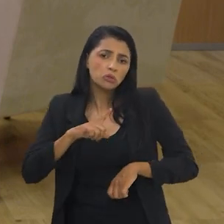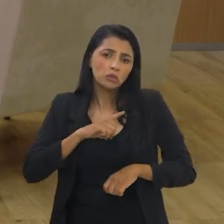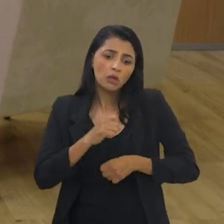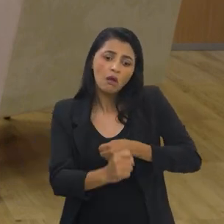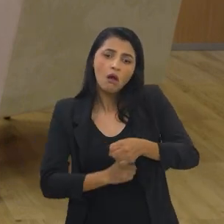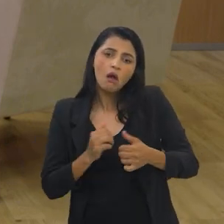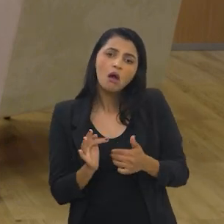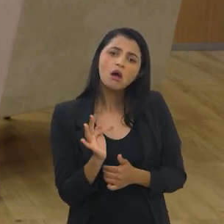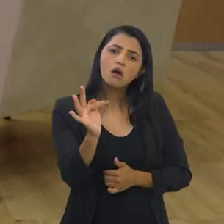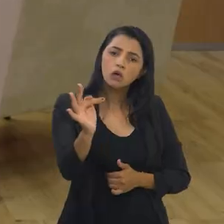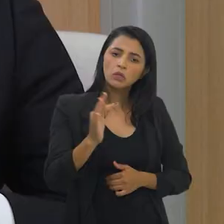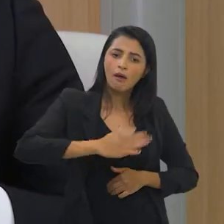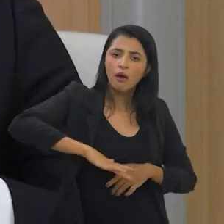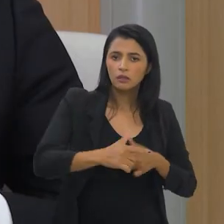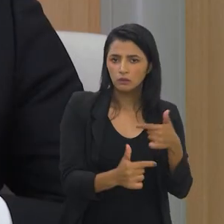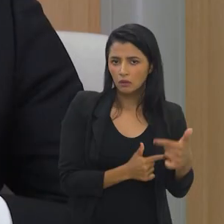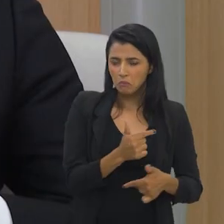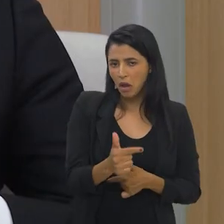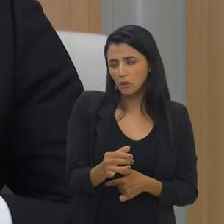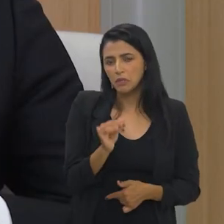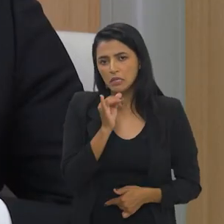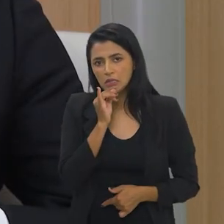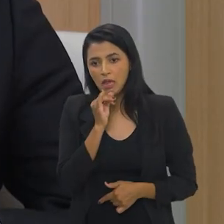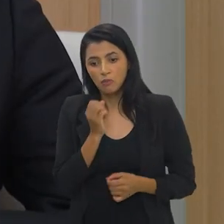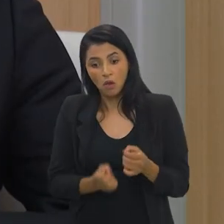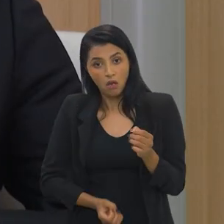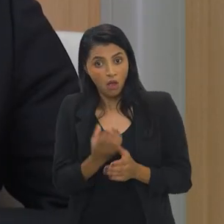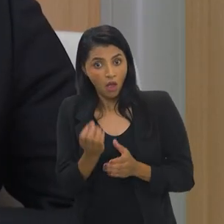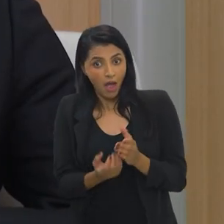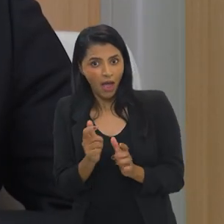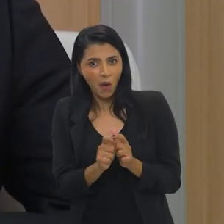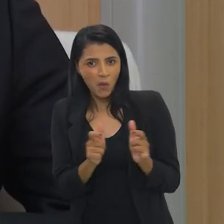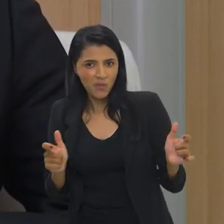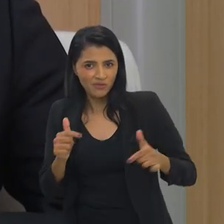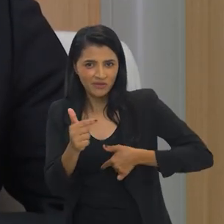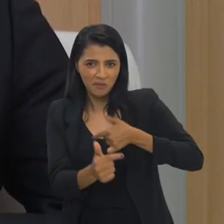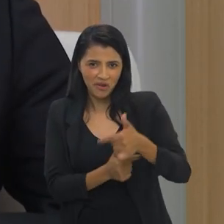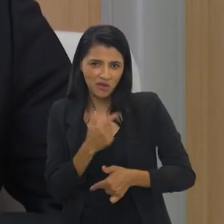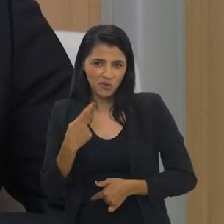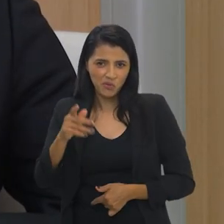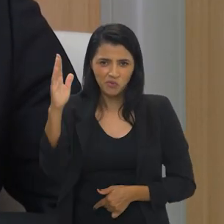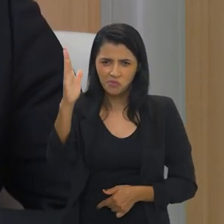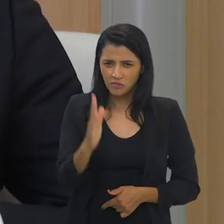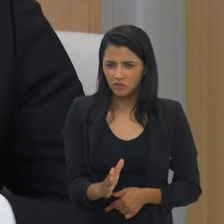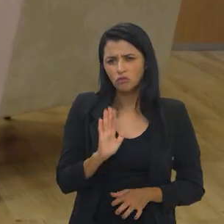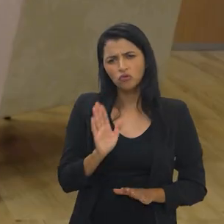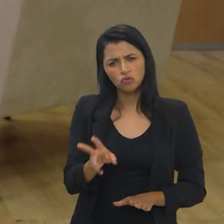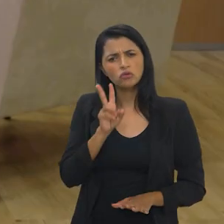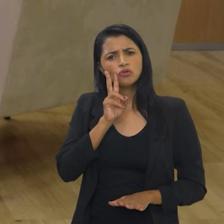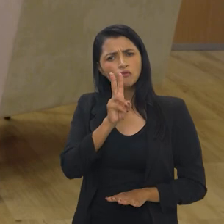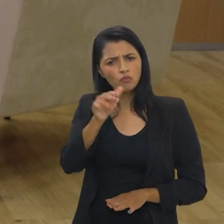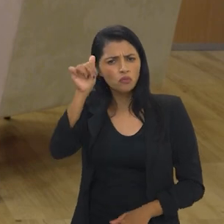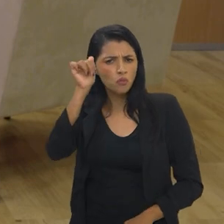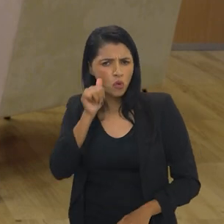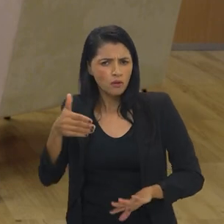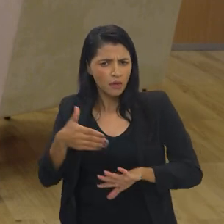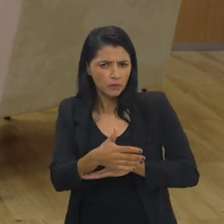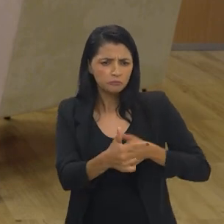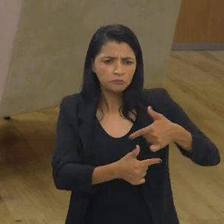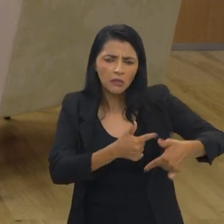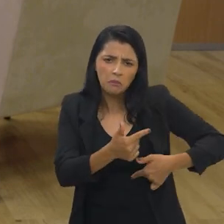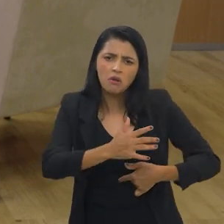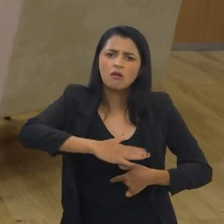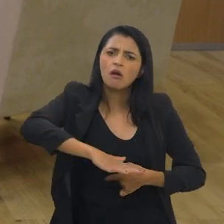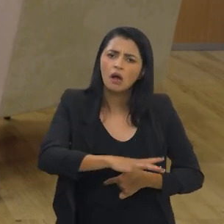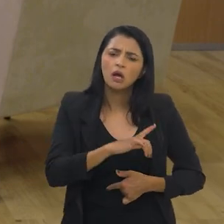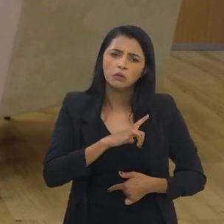pode ter daqui alguns anos no mercado de trabalho em termos de aumento da produtividade do trabalhador brasileiro porque a gente já viu a